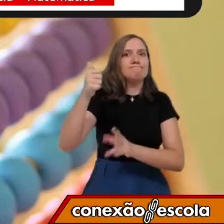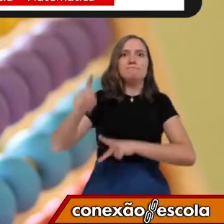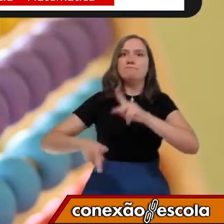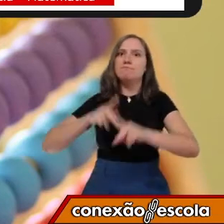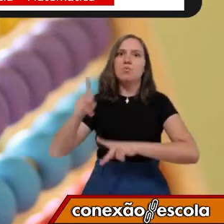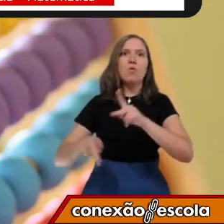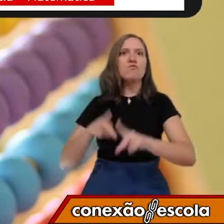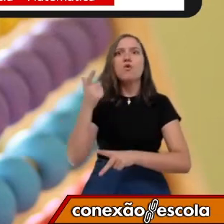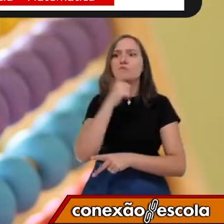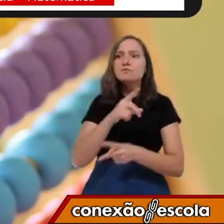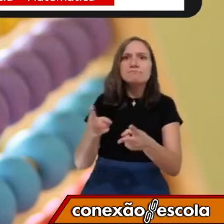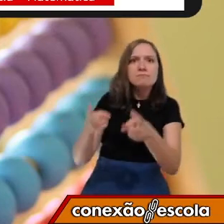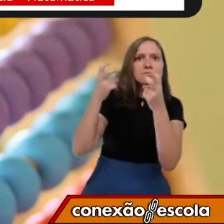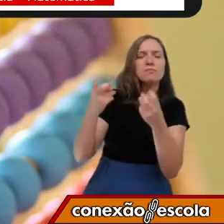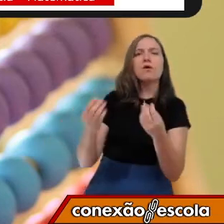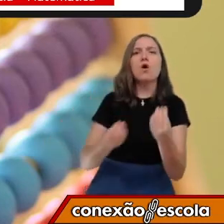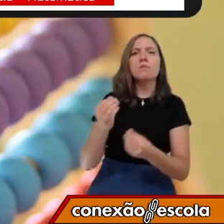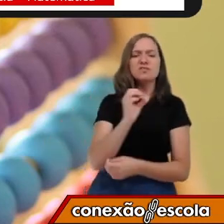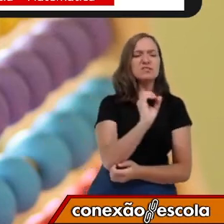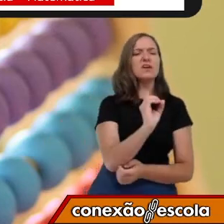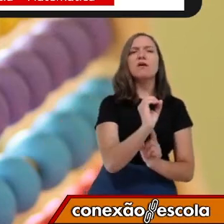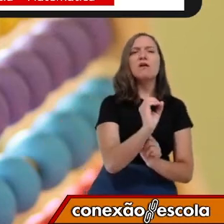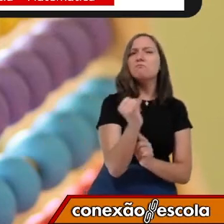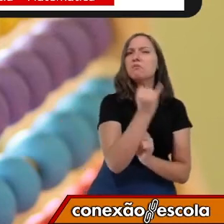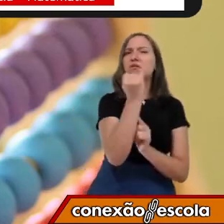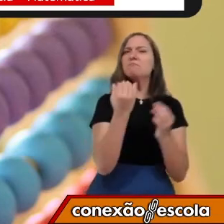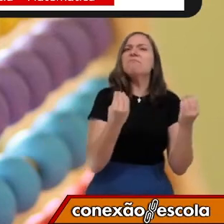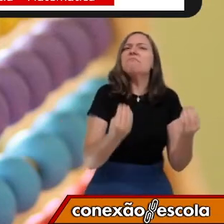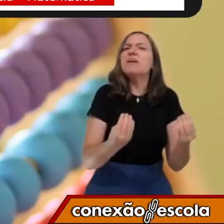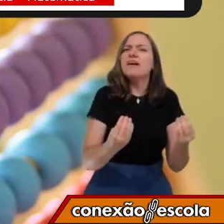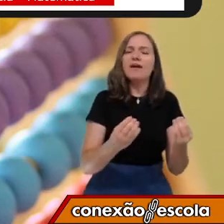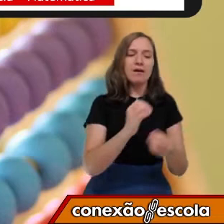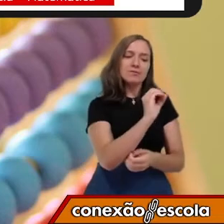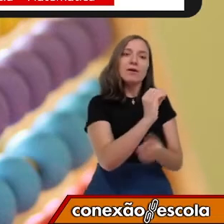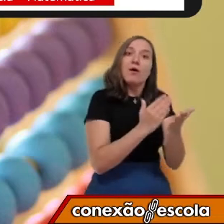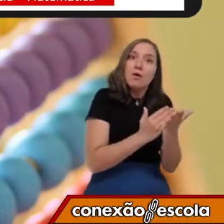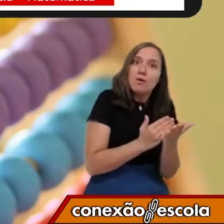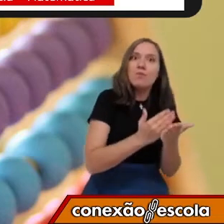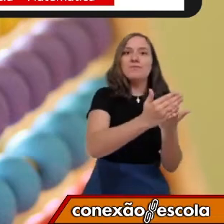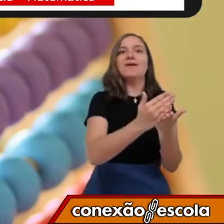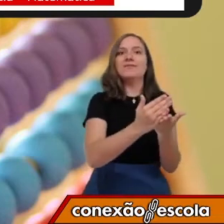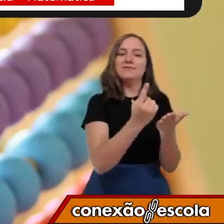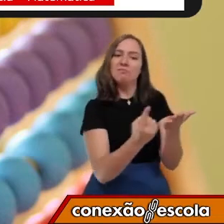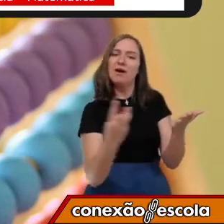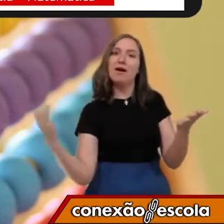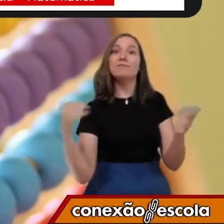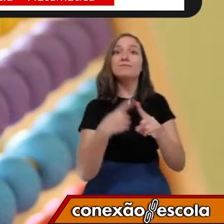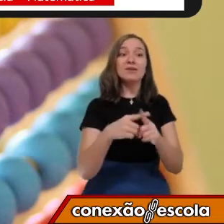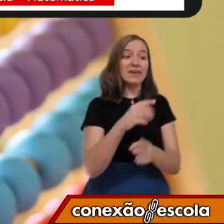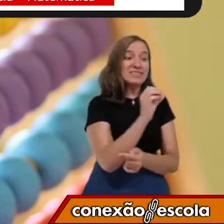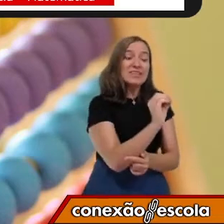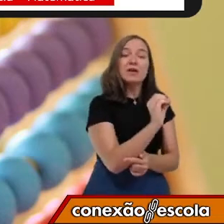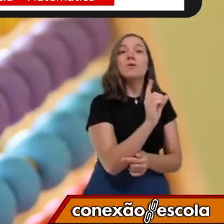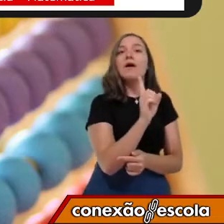que perceberam a origem do zero e a importância de ter um número que representasse nenhuma quantidade ou